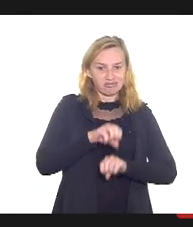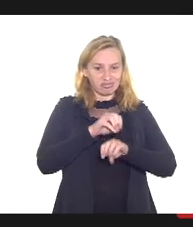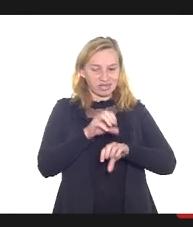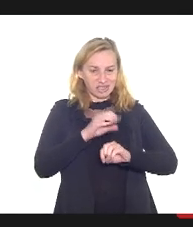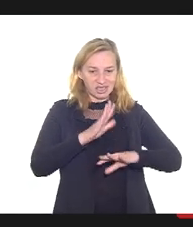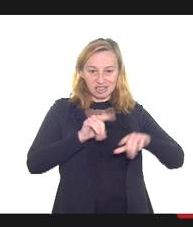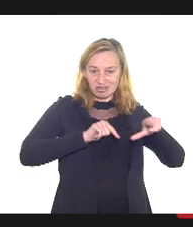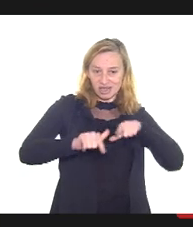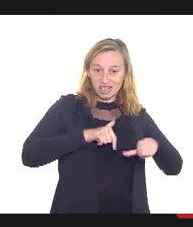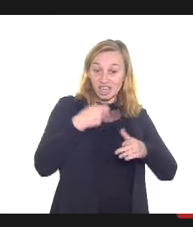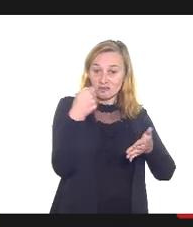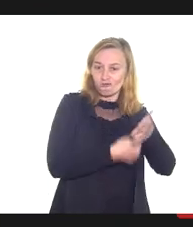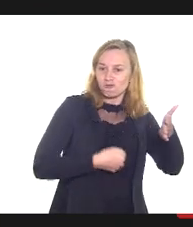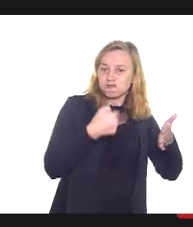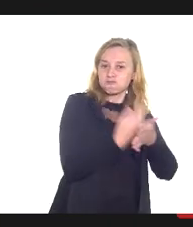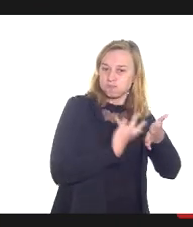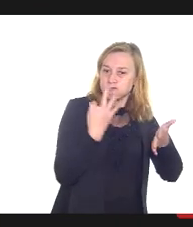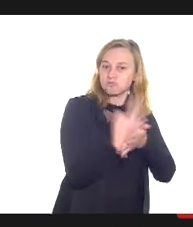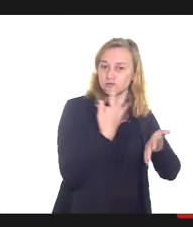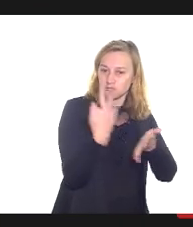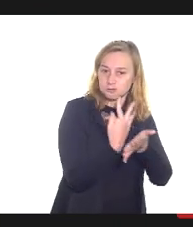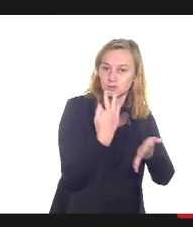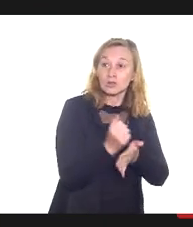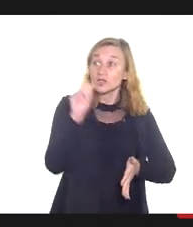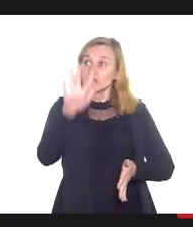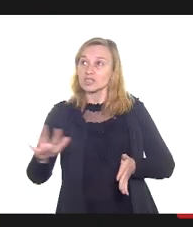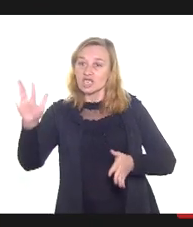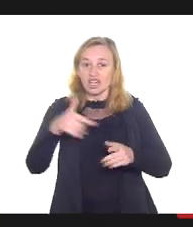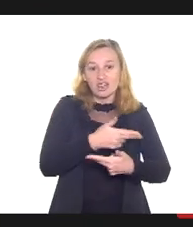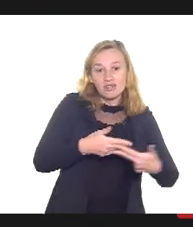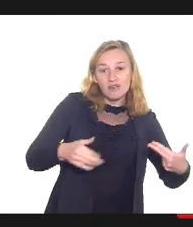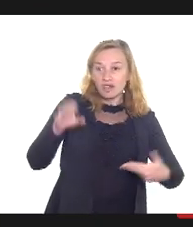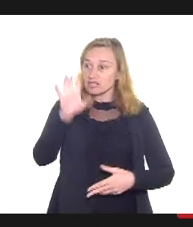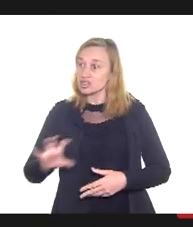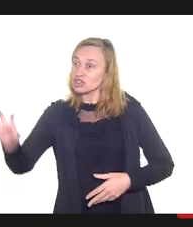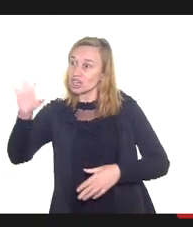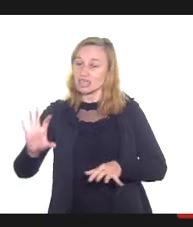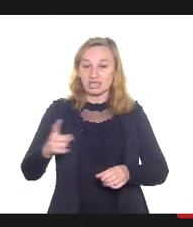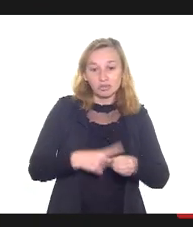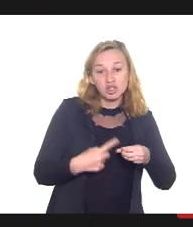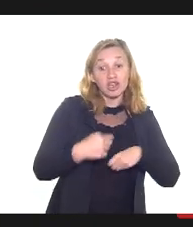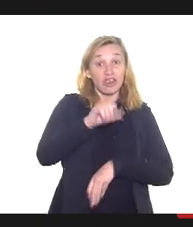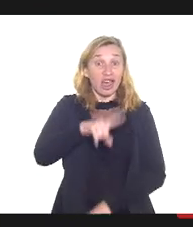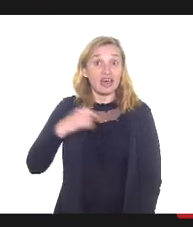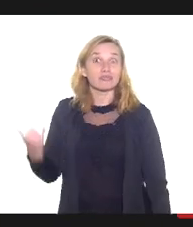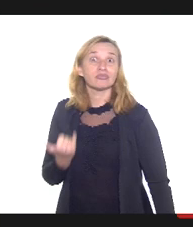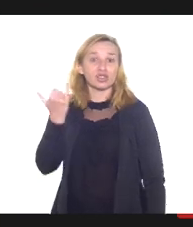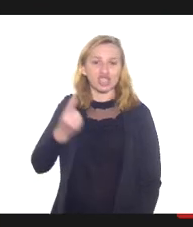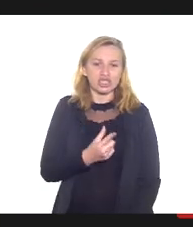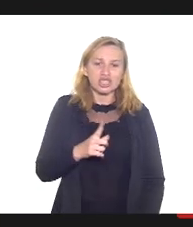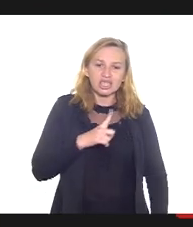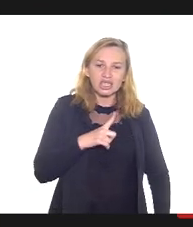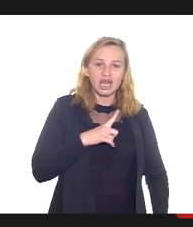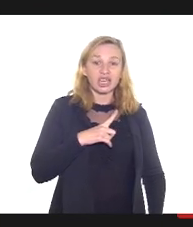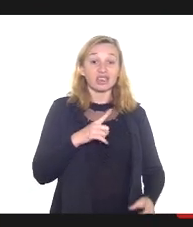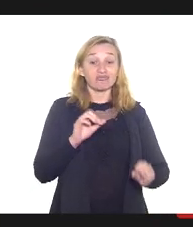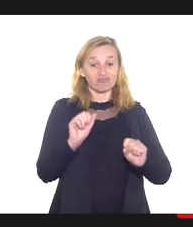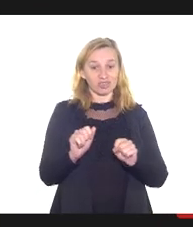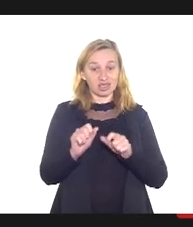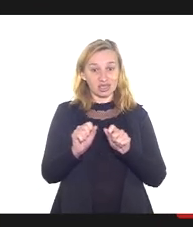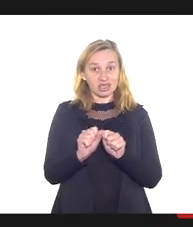essa resistência nacionalmente em vários estados e municípios. E é importante que a gente tenha esse